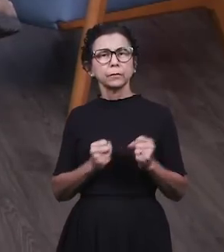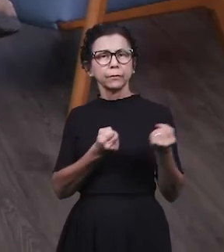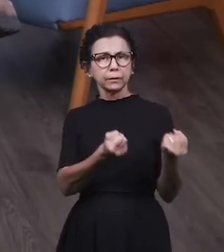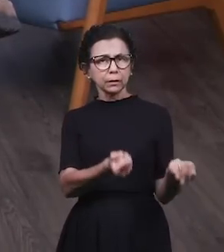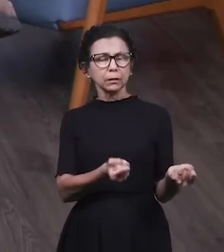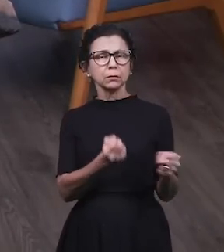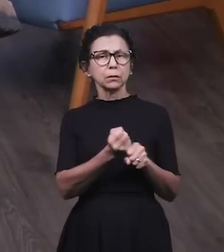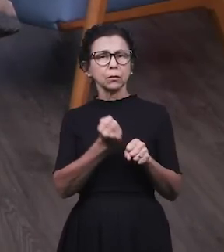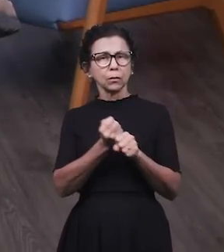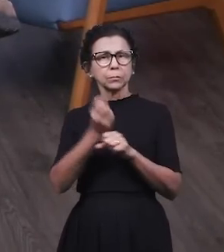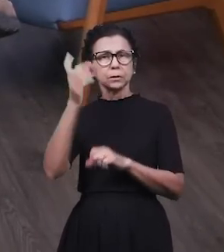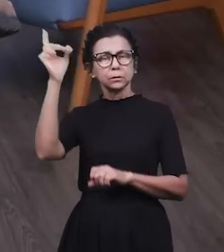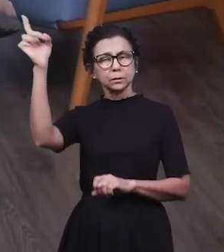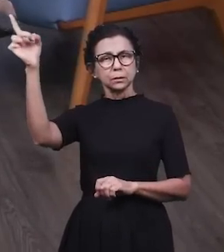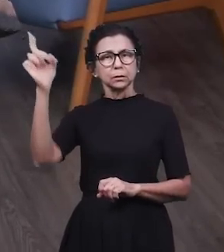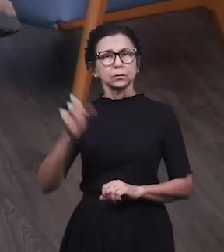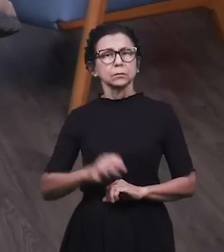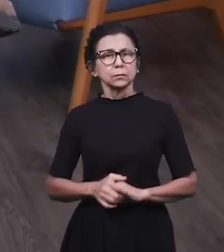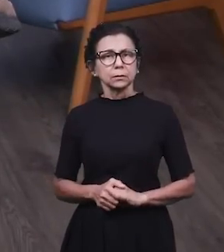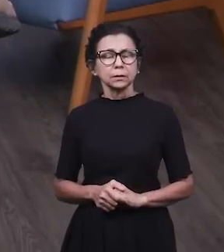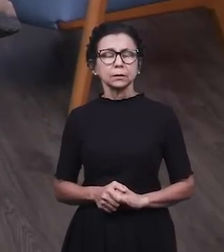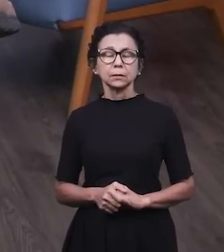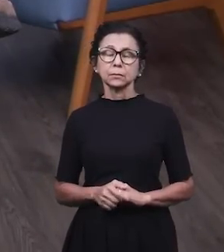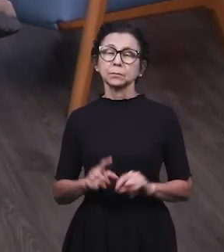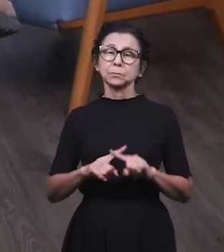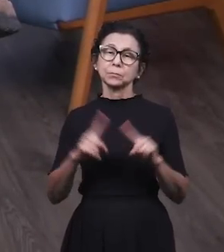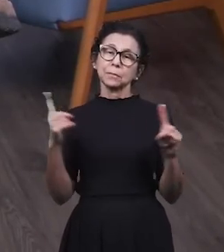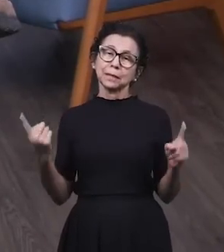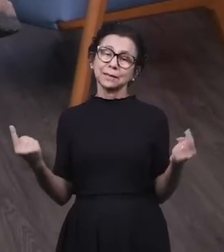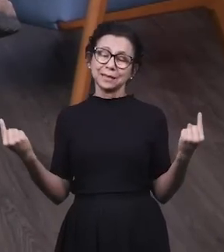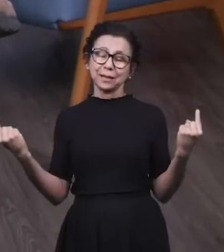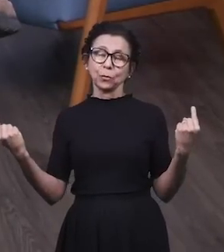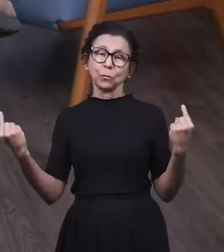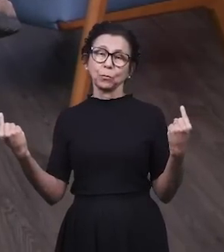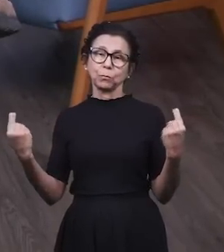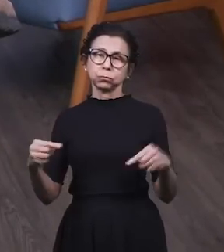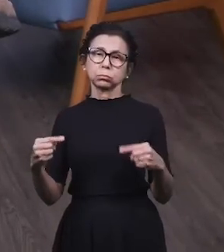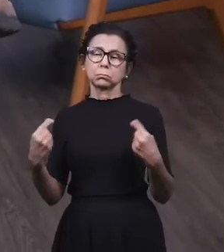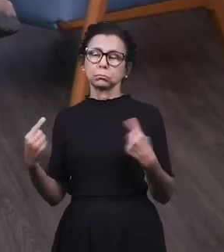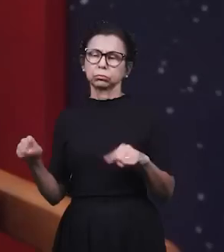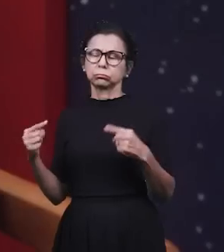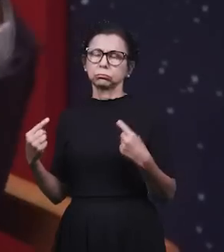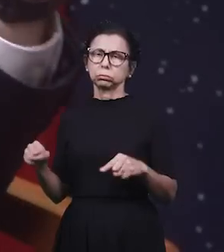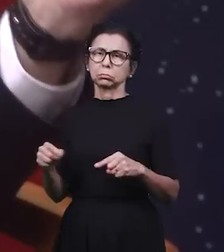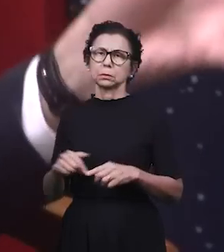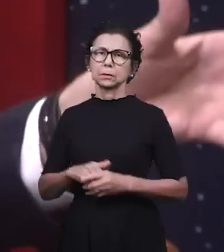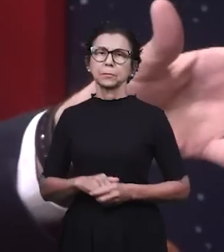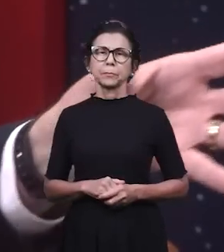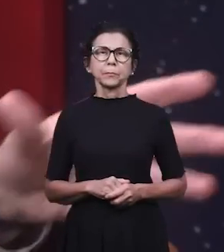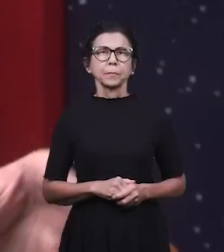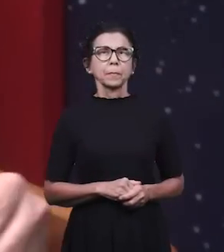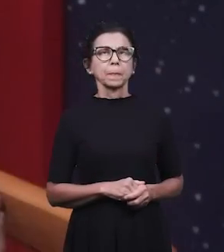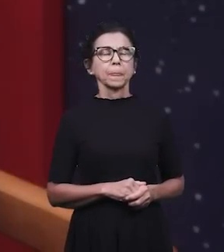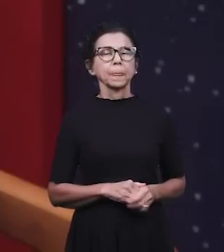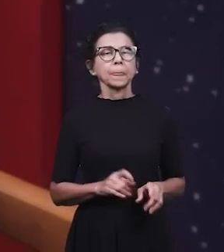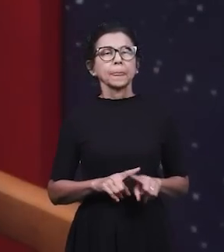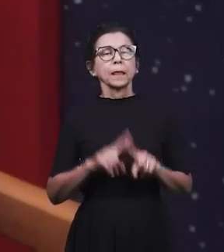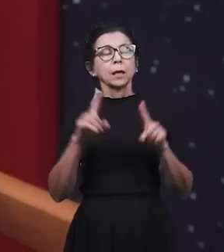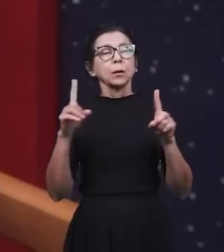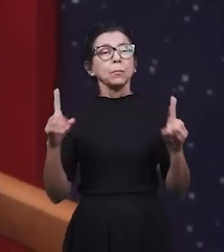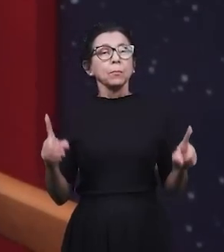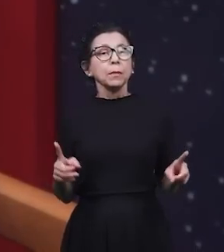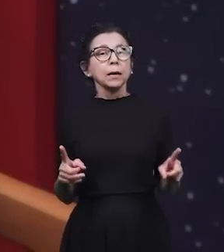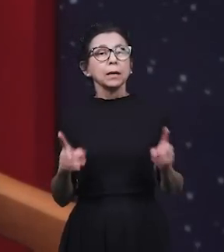João que, ao abrir o seu evangelho, diz: o verbo, no princípio era o verbo, e o